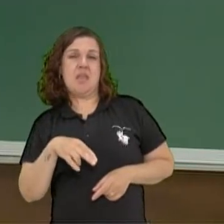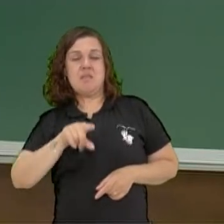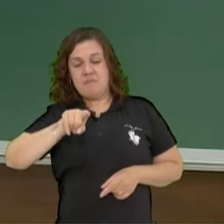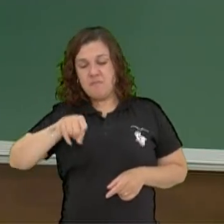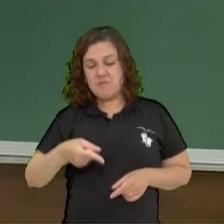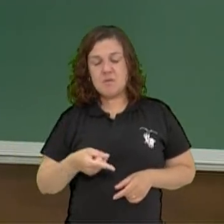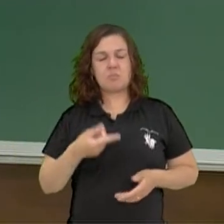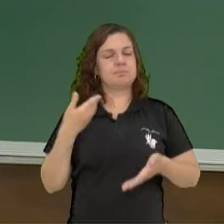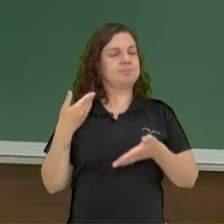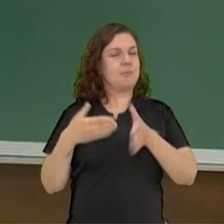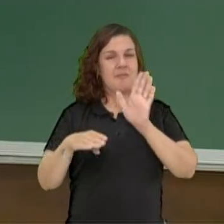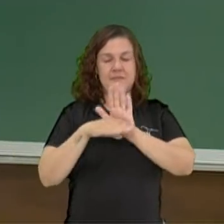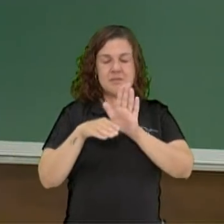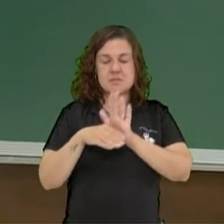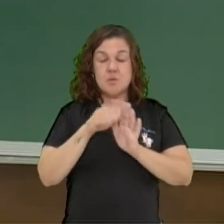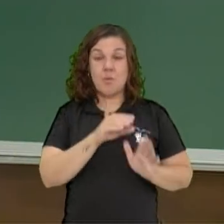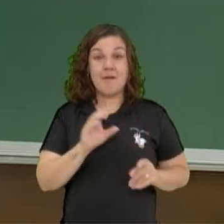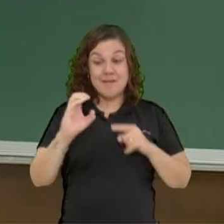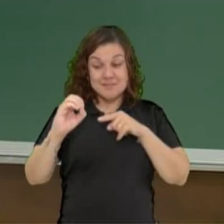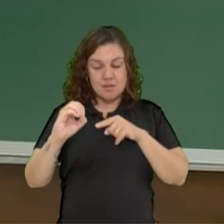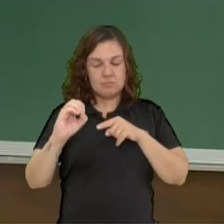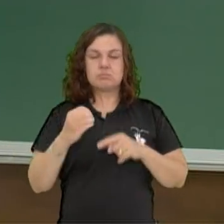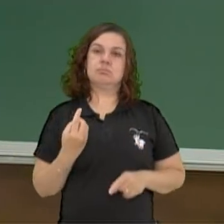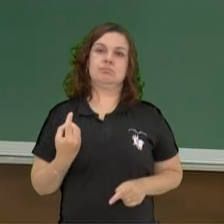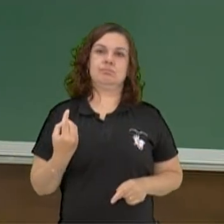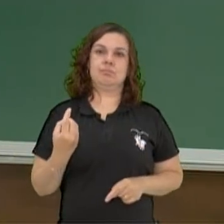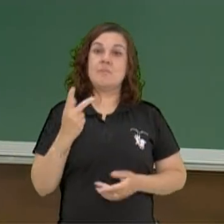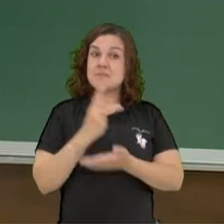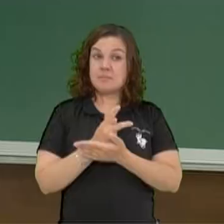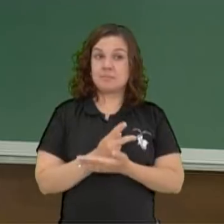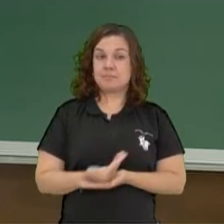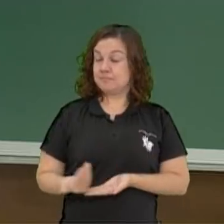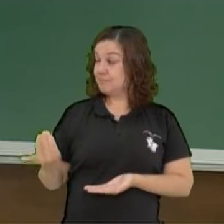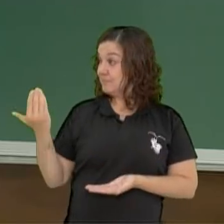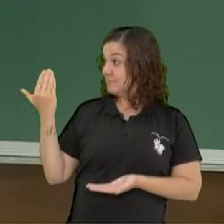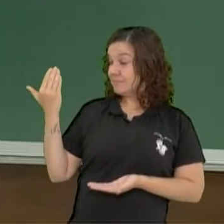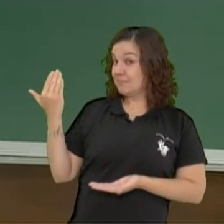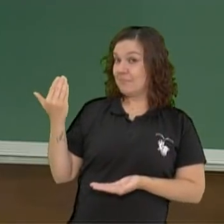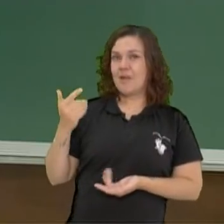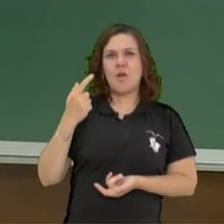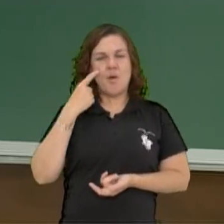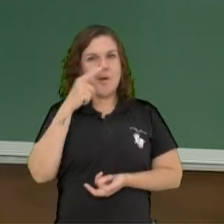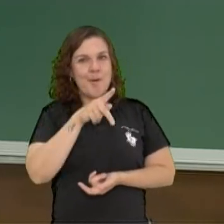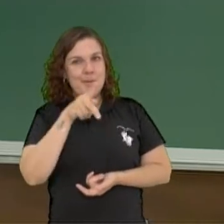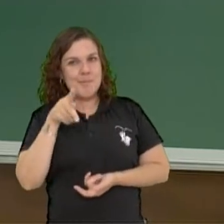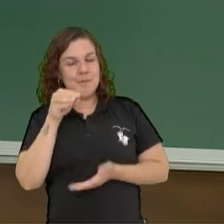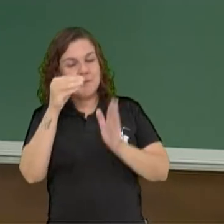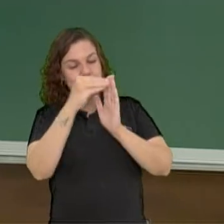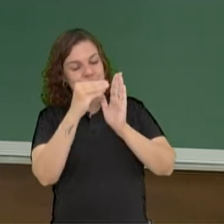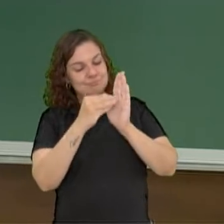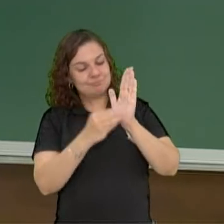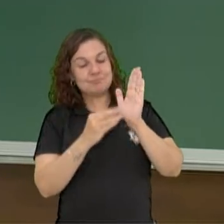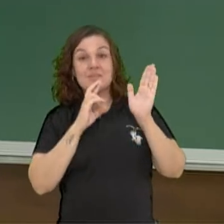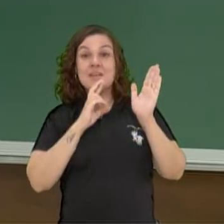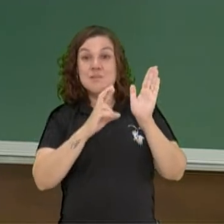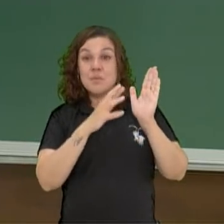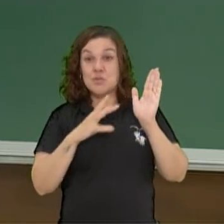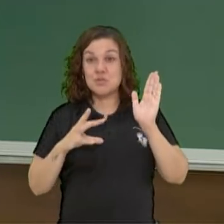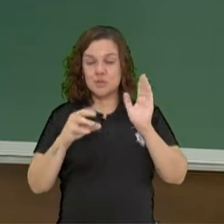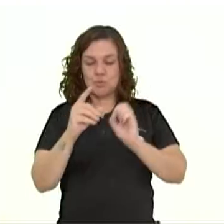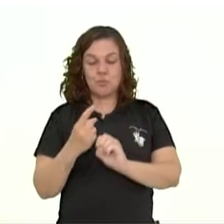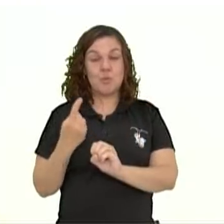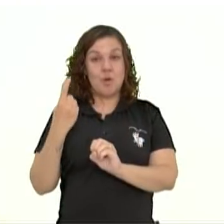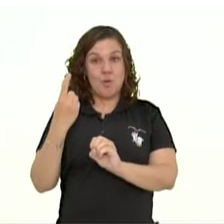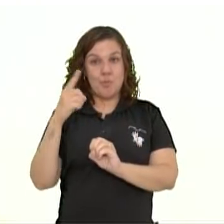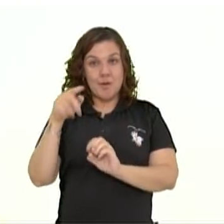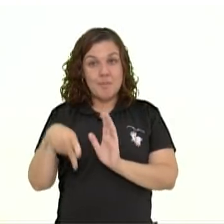fração, ele está elevado a 0, é 1, beleza? Então, olha aqui, a professora colocou os resultados, né, que todo número elevado a 1